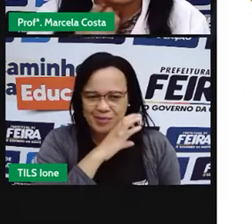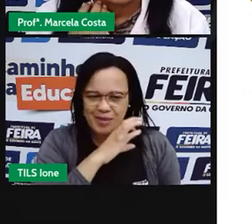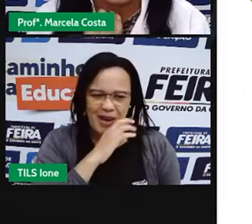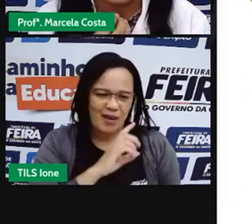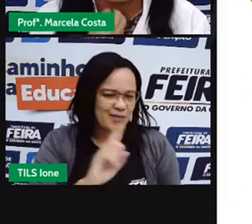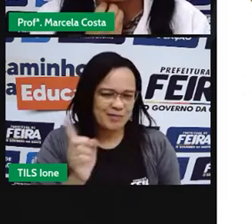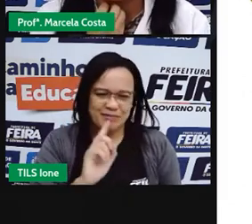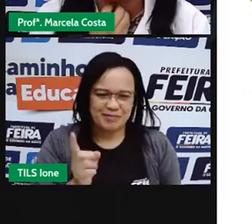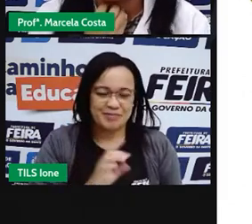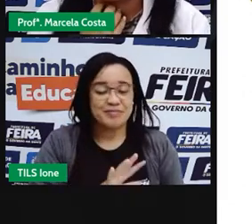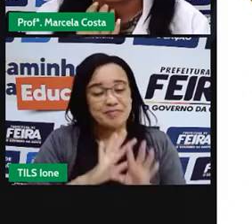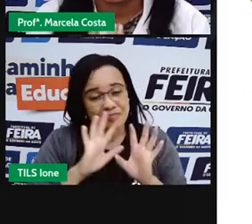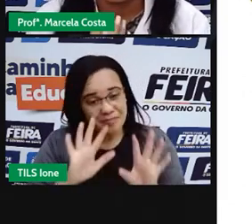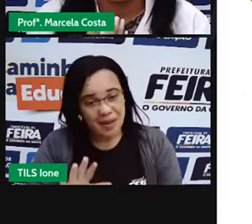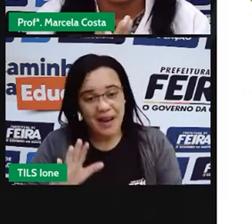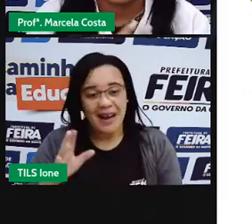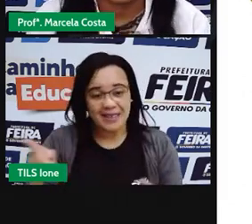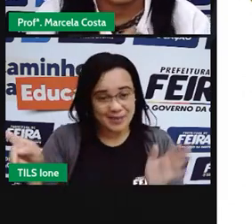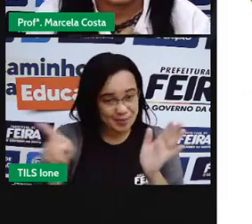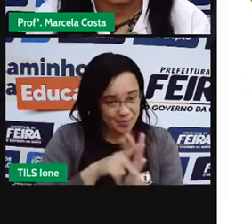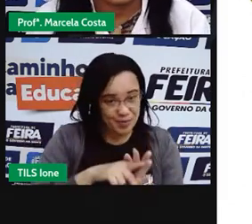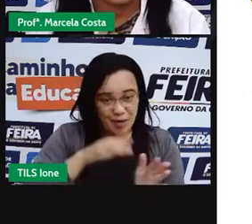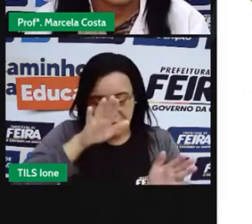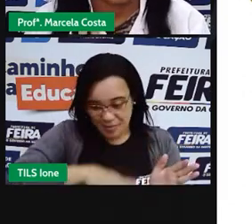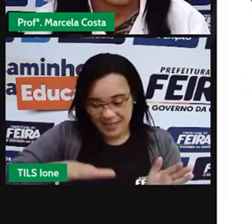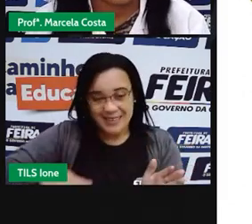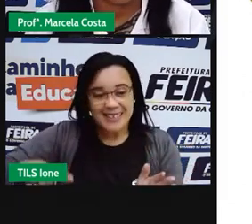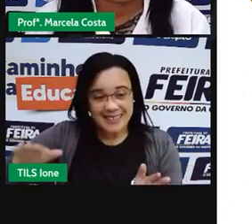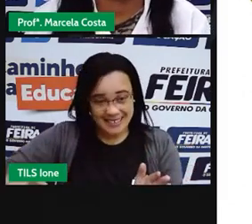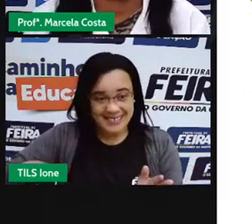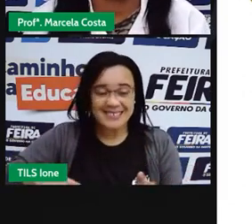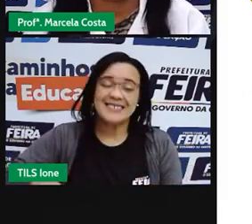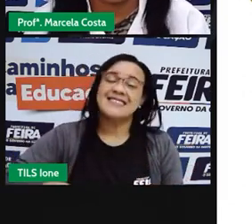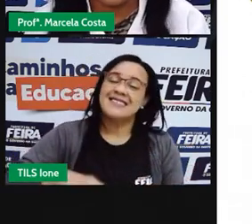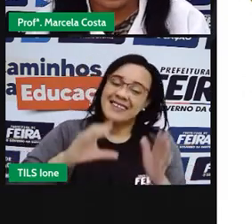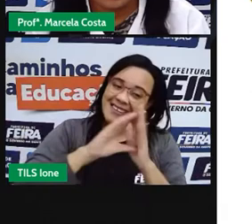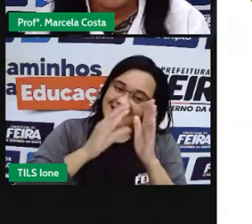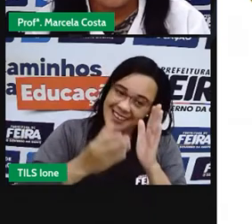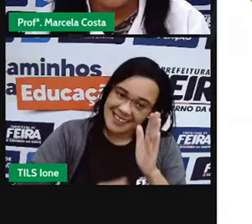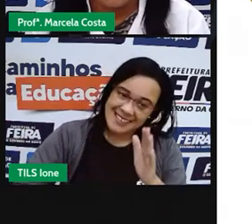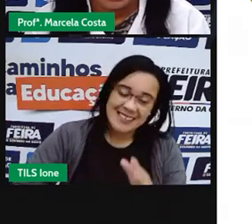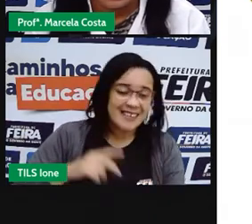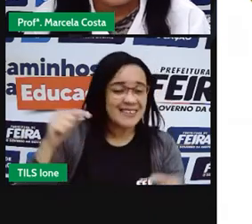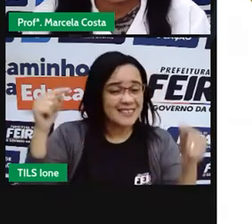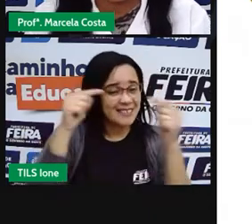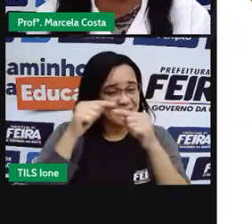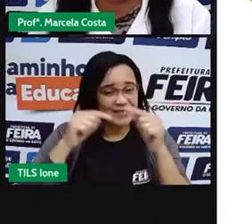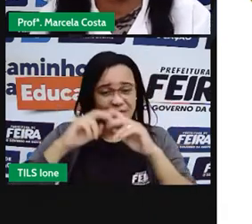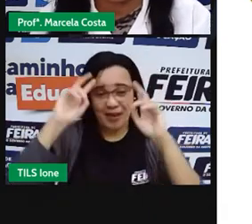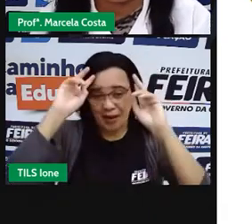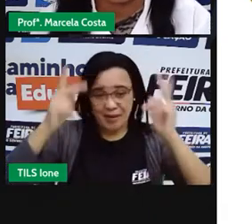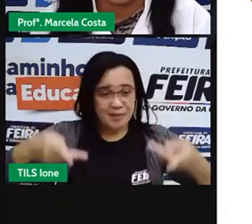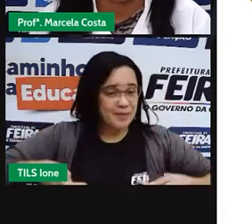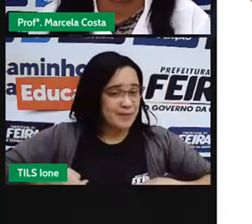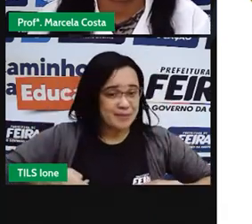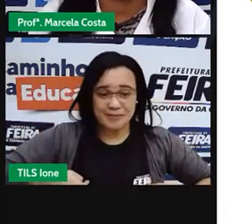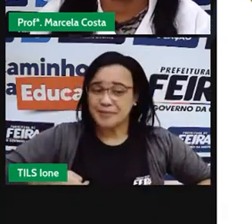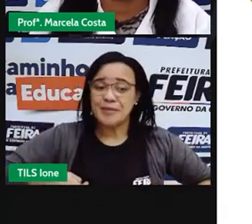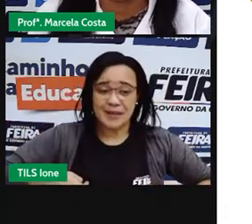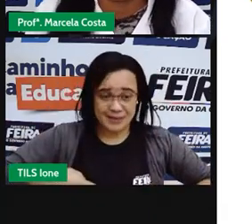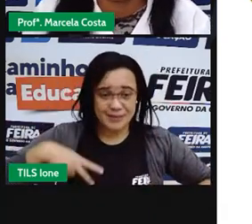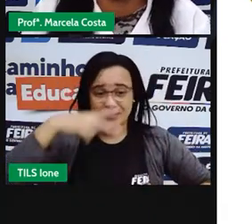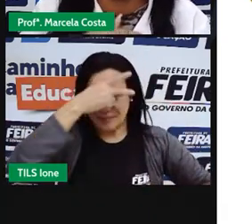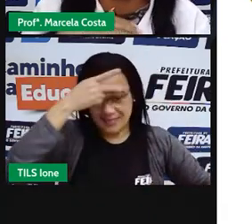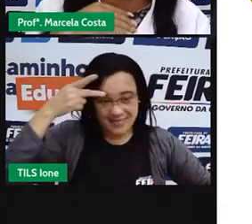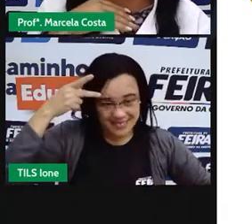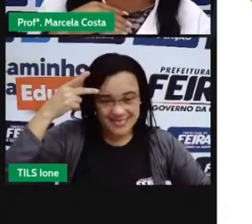infantil, eles ganham características das pessoas com falar. E esse sapo ele falava, chegou um